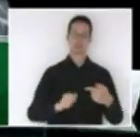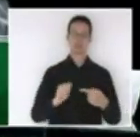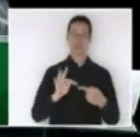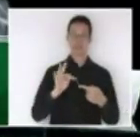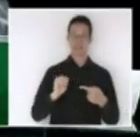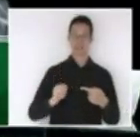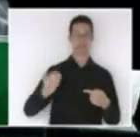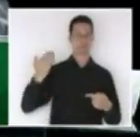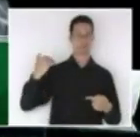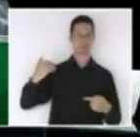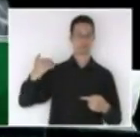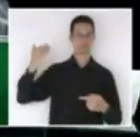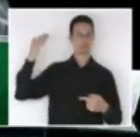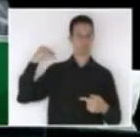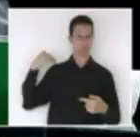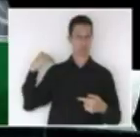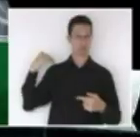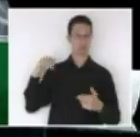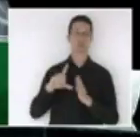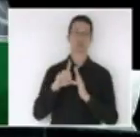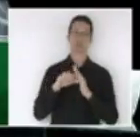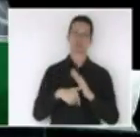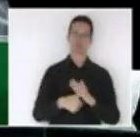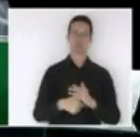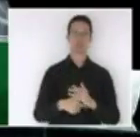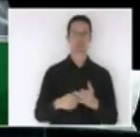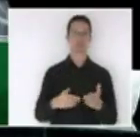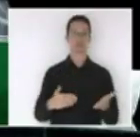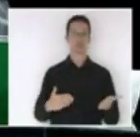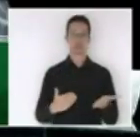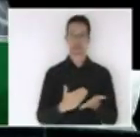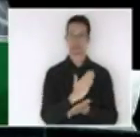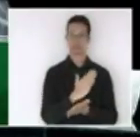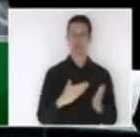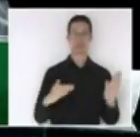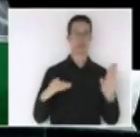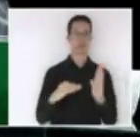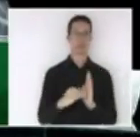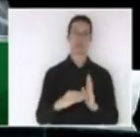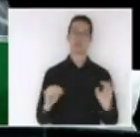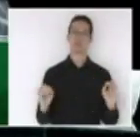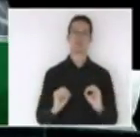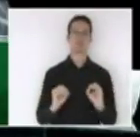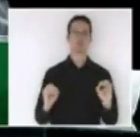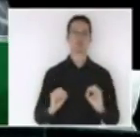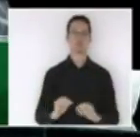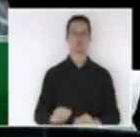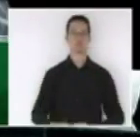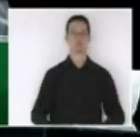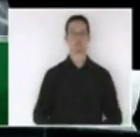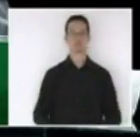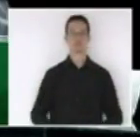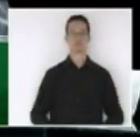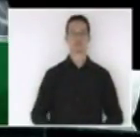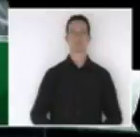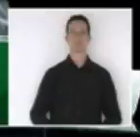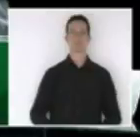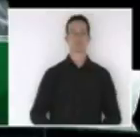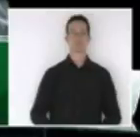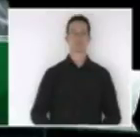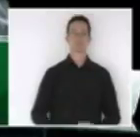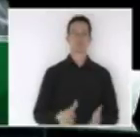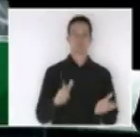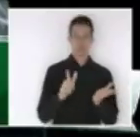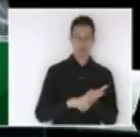das sessões anteriores, que na sequência foram aprovadas sem restrições.